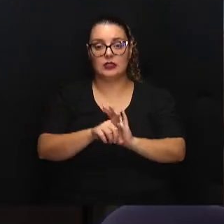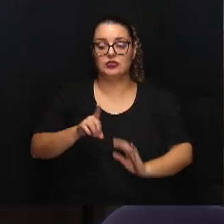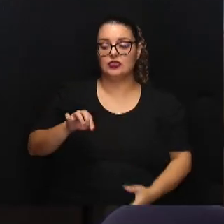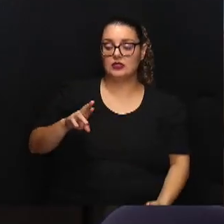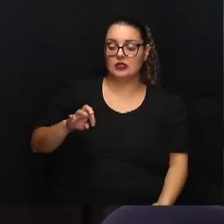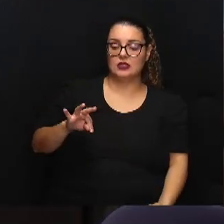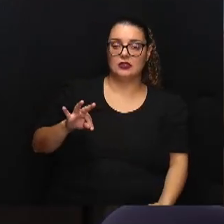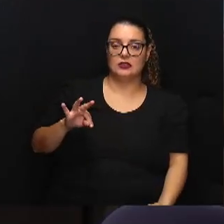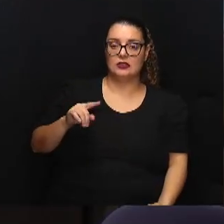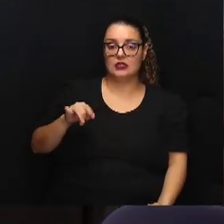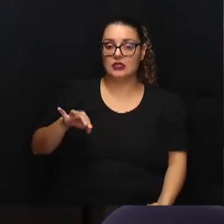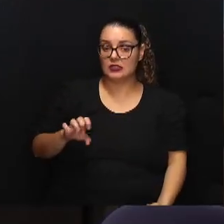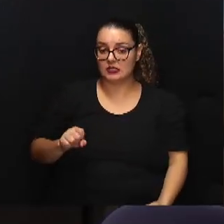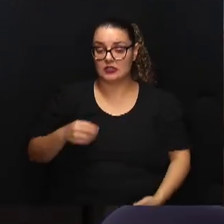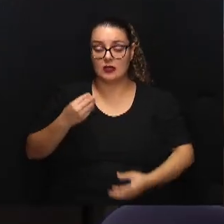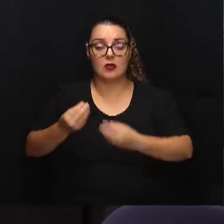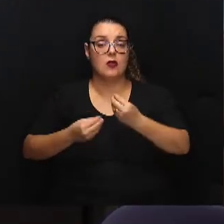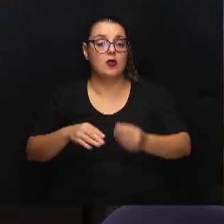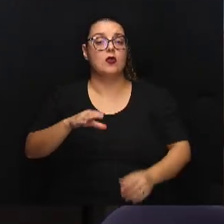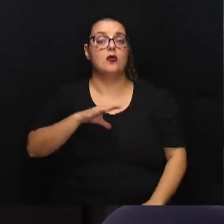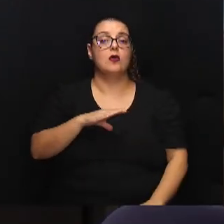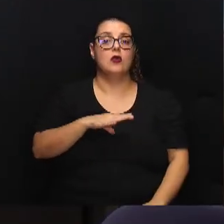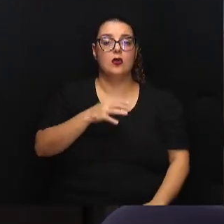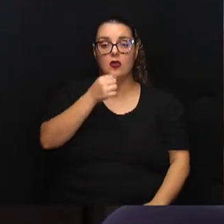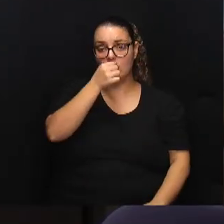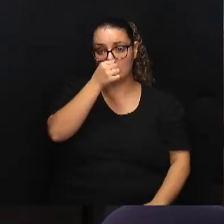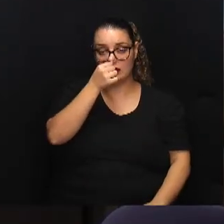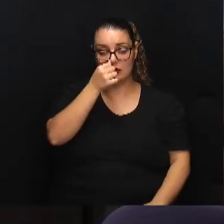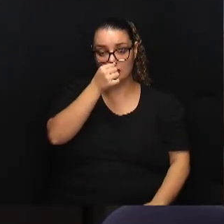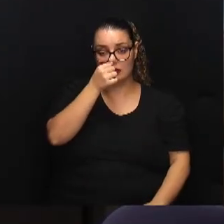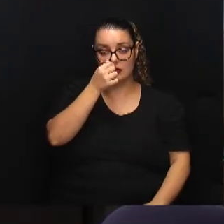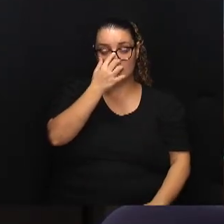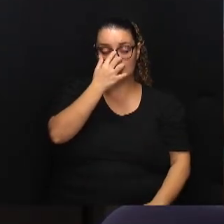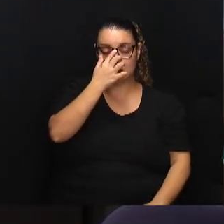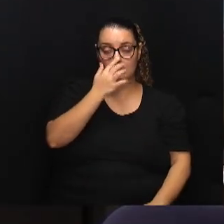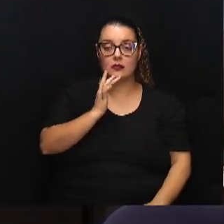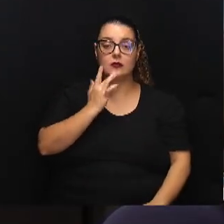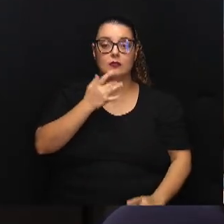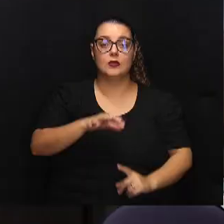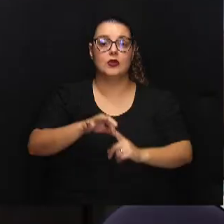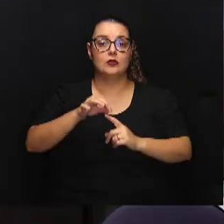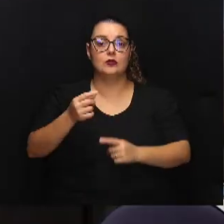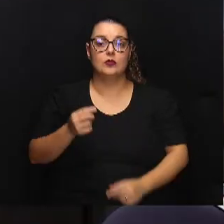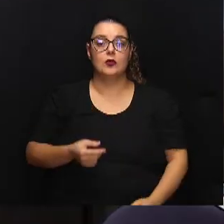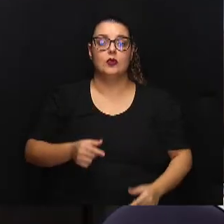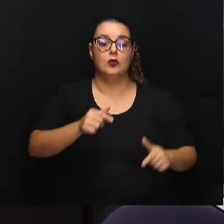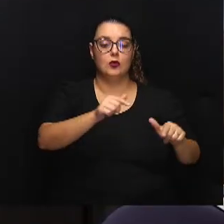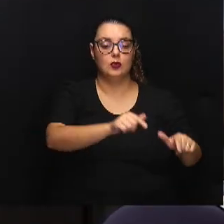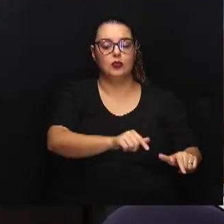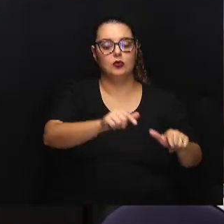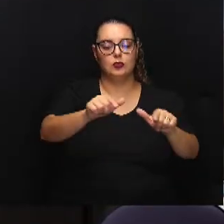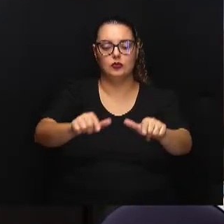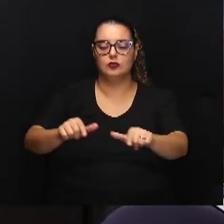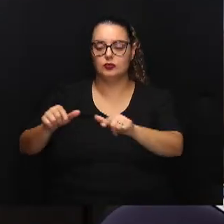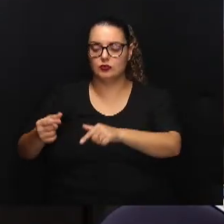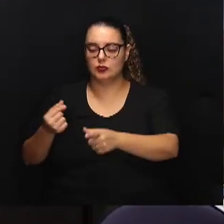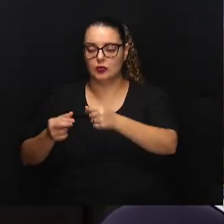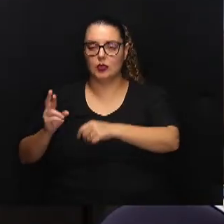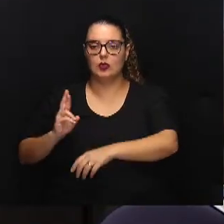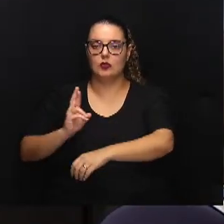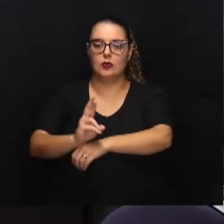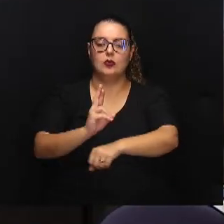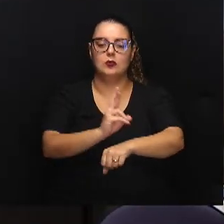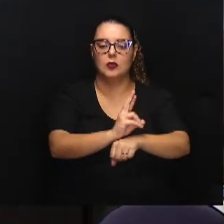definir como o município deve priorizar a aplicação, a alocação dos recursos de